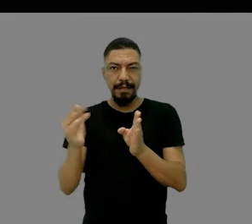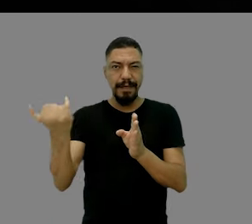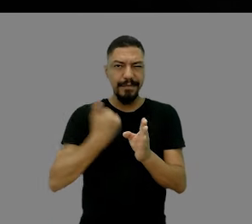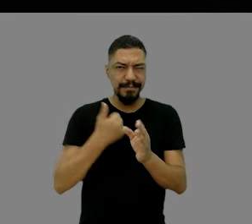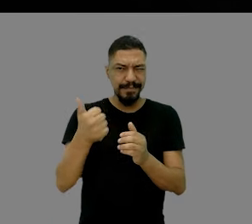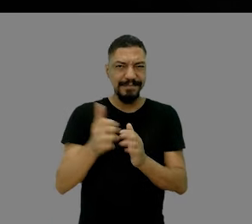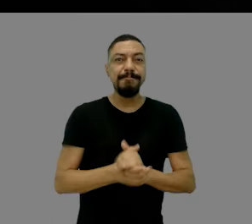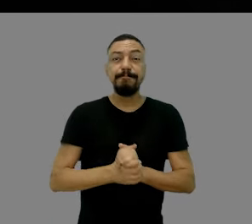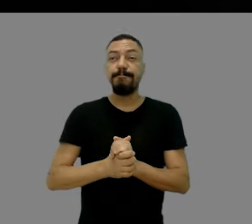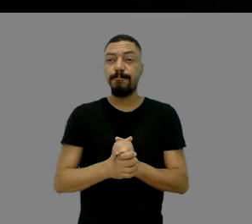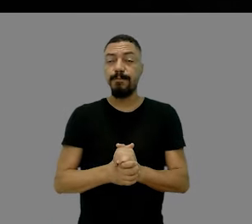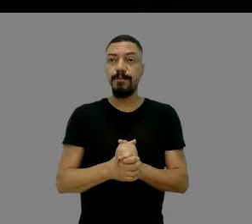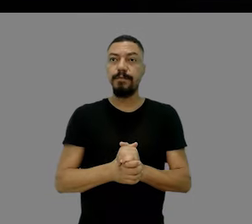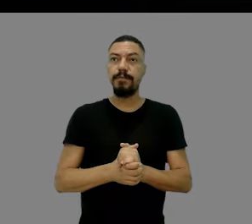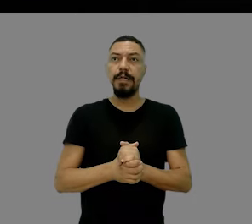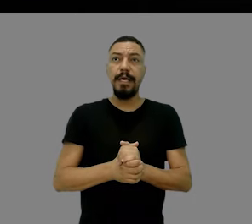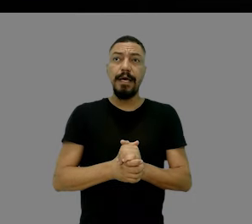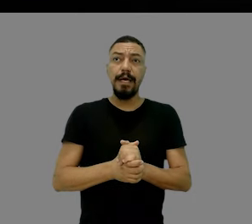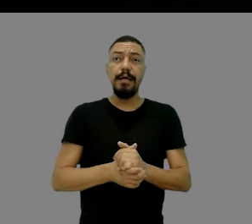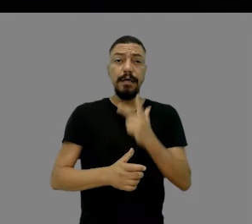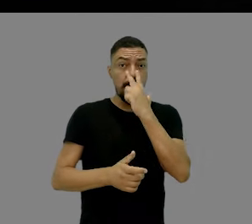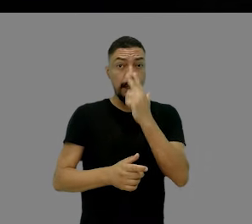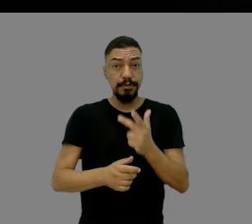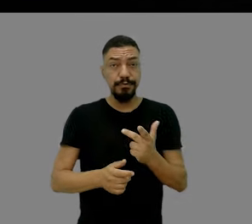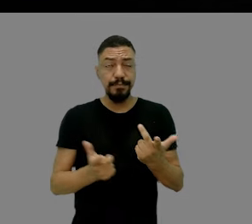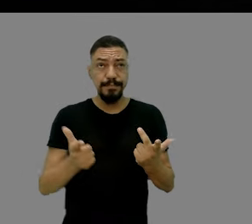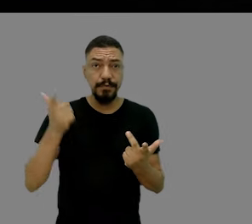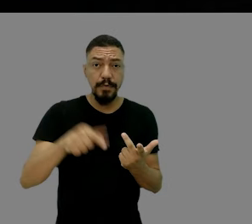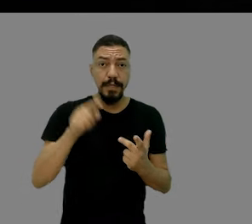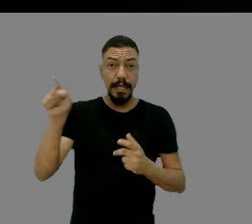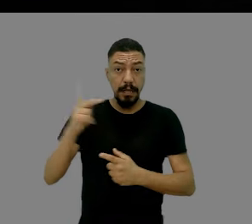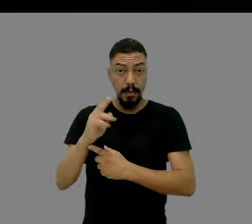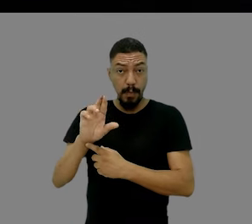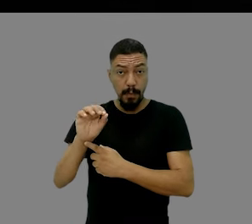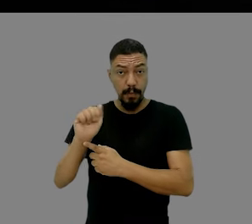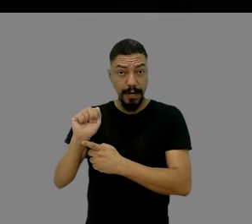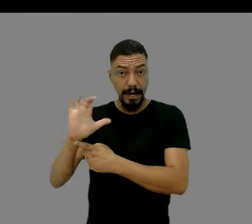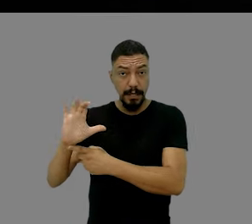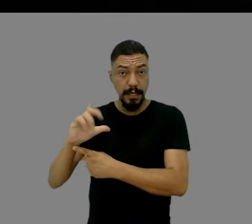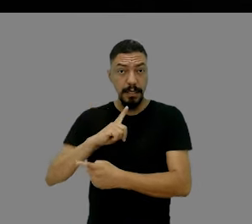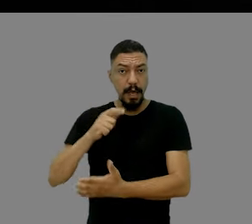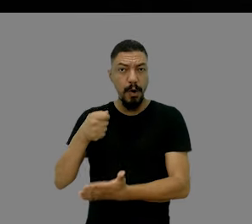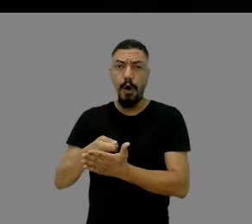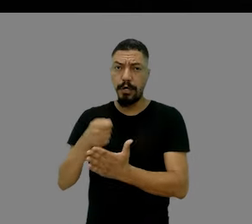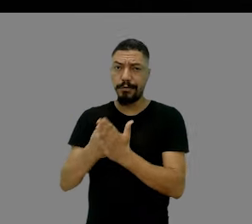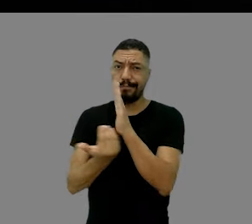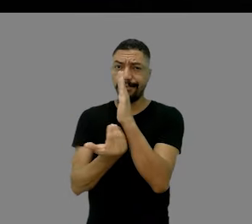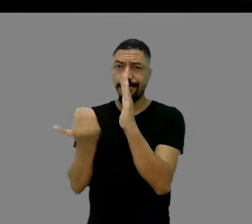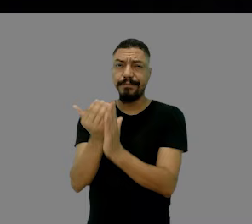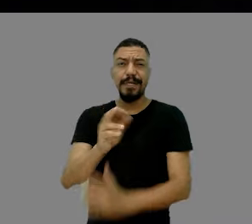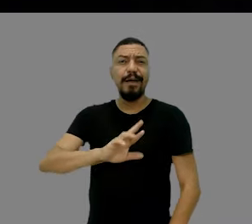PROAC, ele tem um rigor maior, mas ele não é tão rigoroso quanto, por exemplo, a Ancine, né? Então, eu brinco